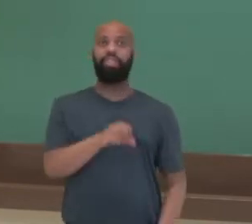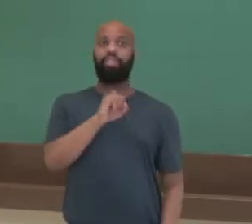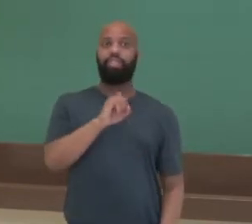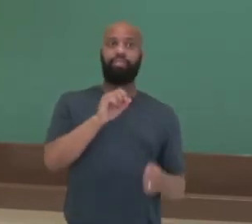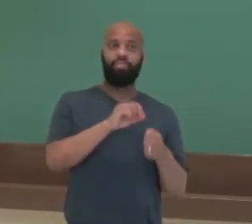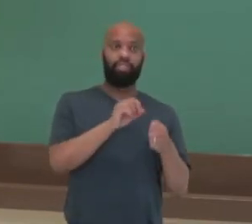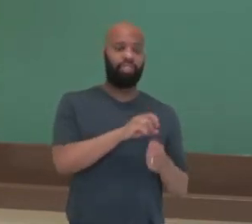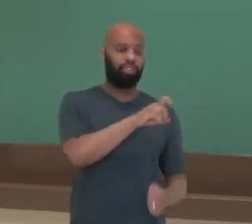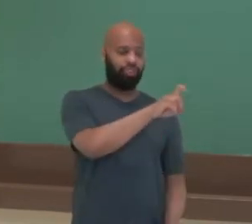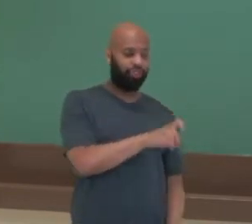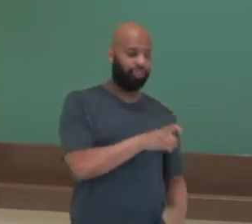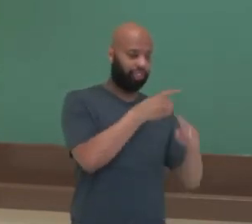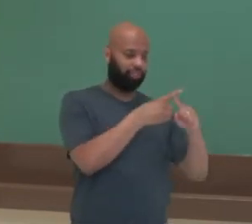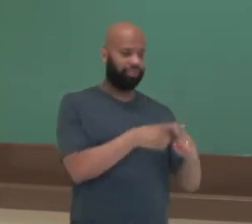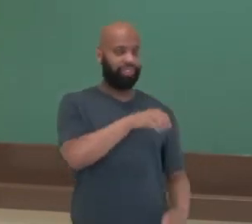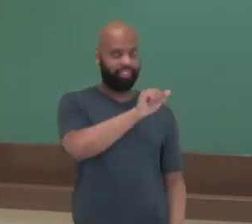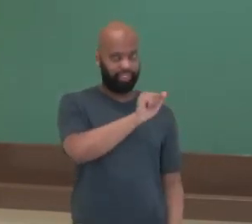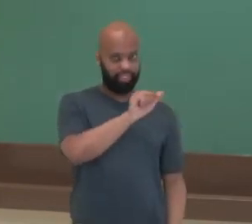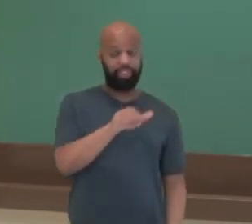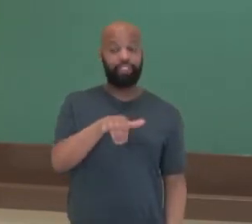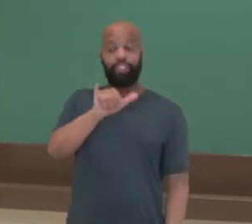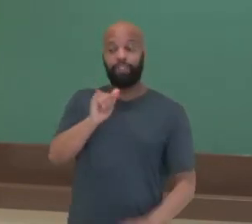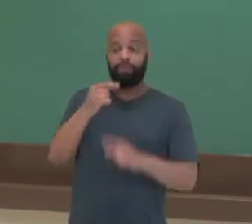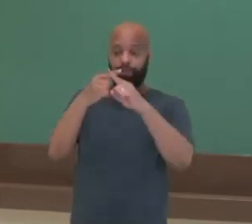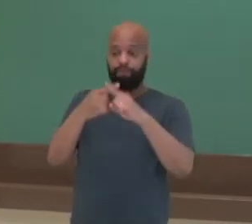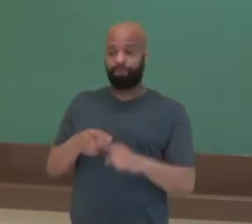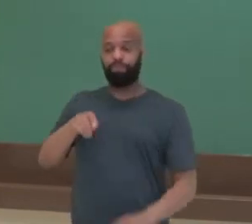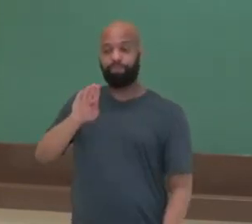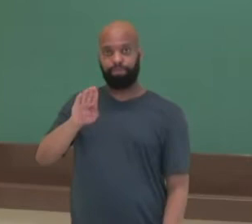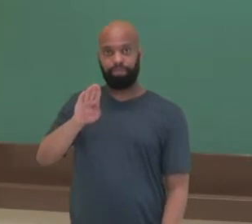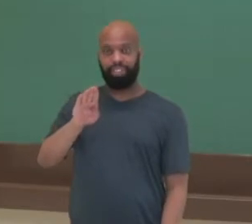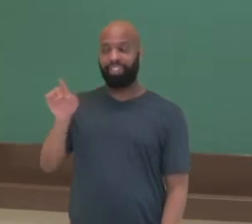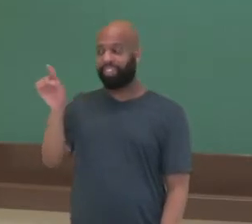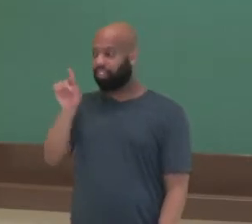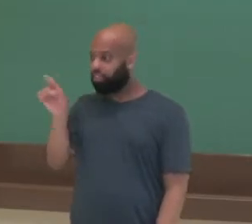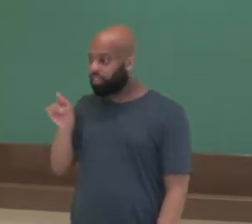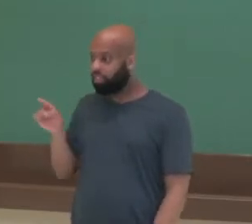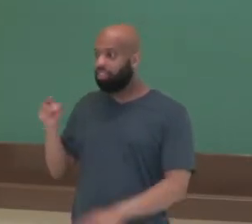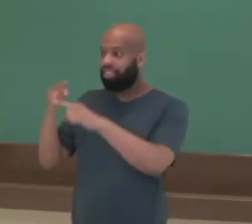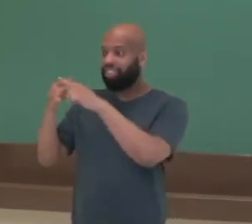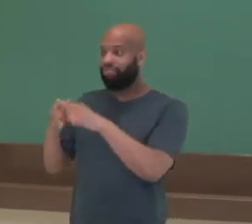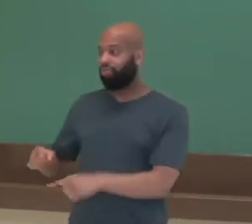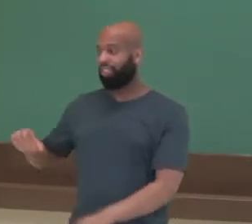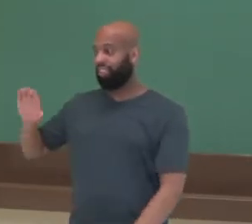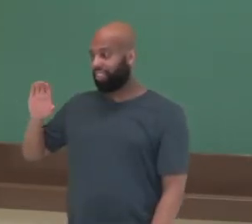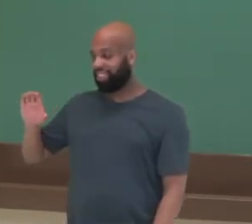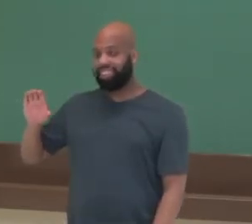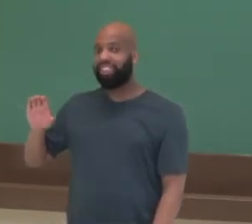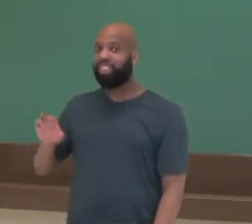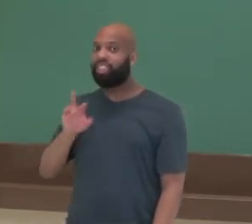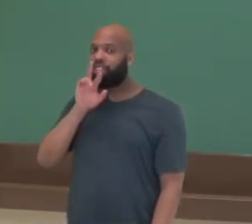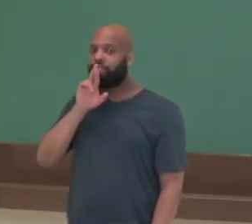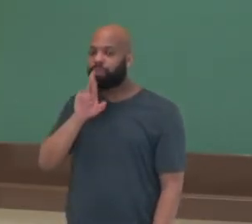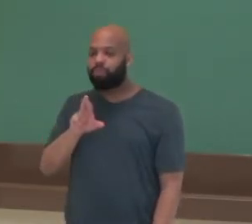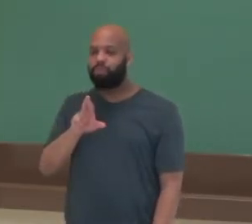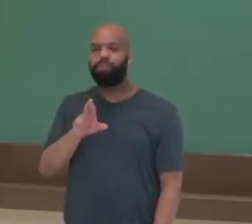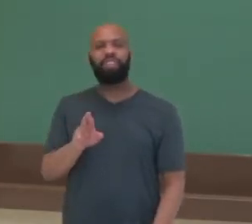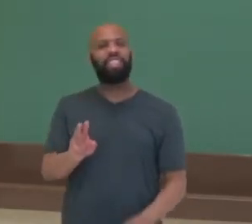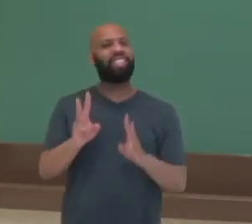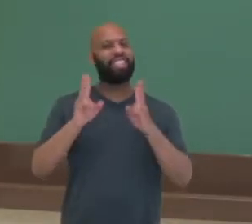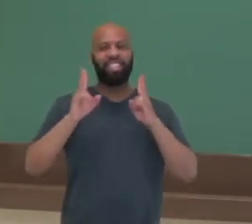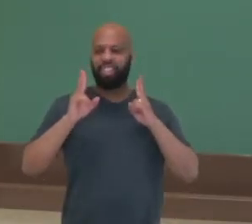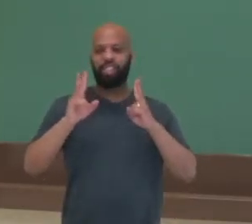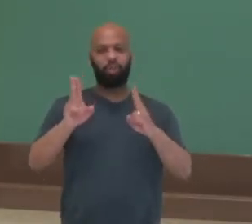a, y vezes b e z vezes c, der o mesmo